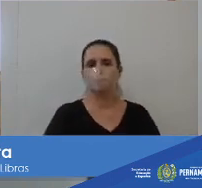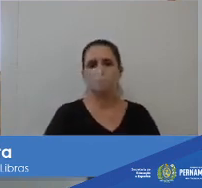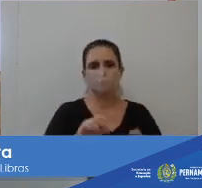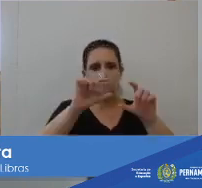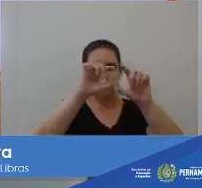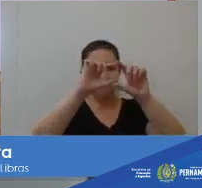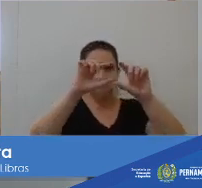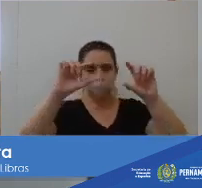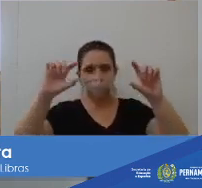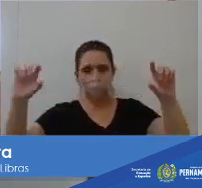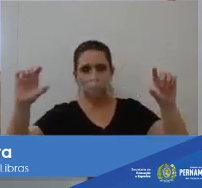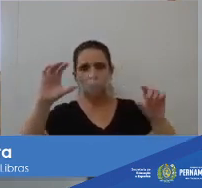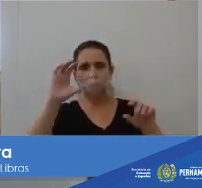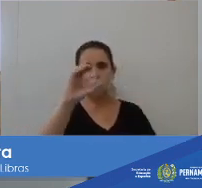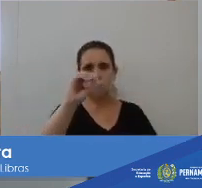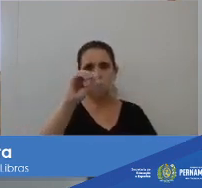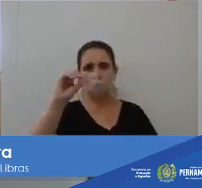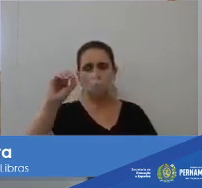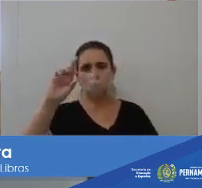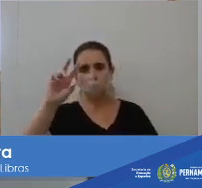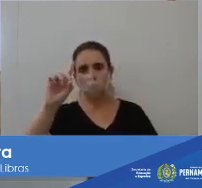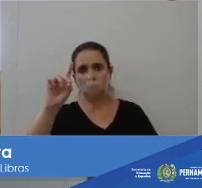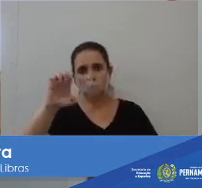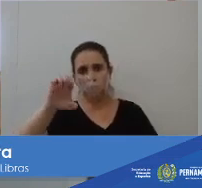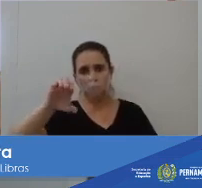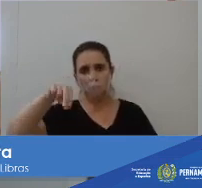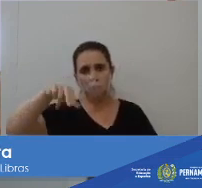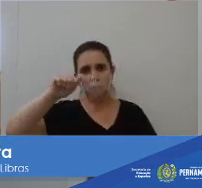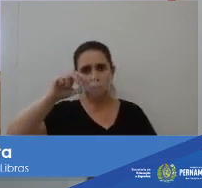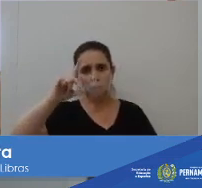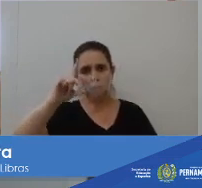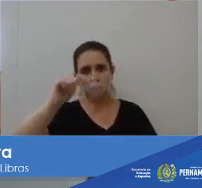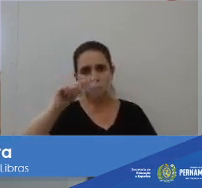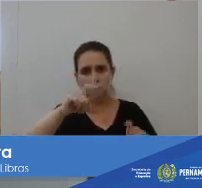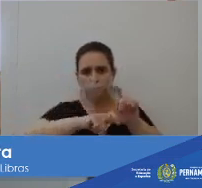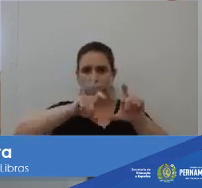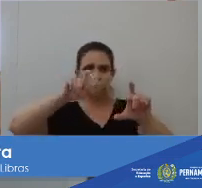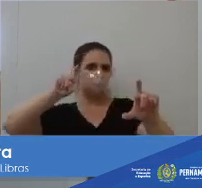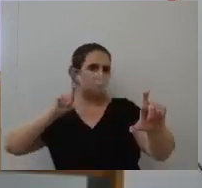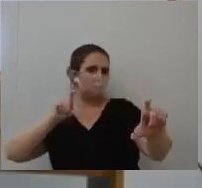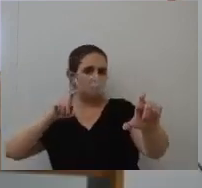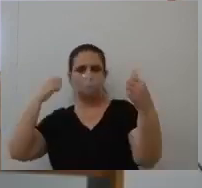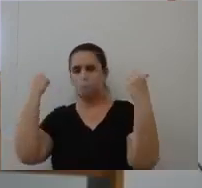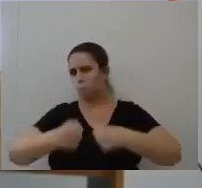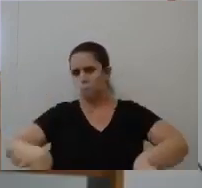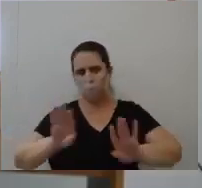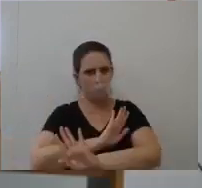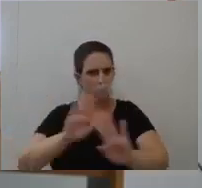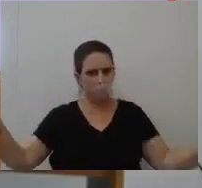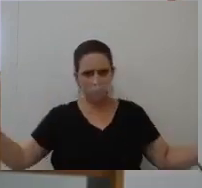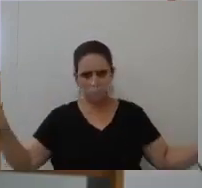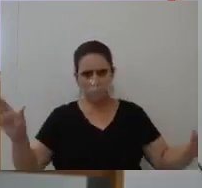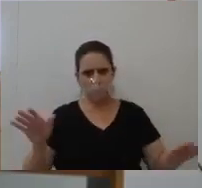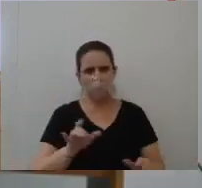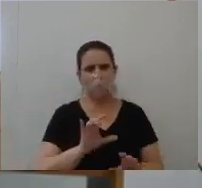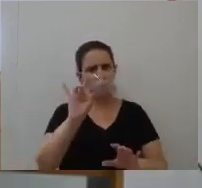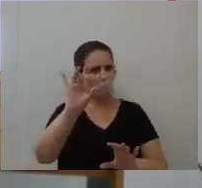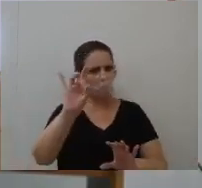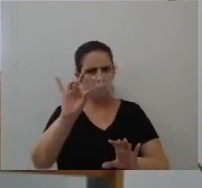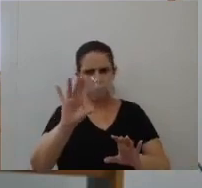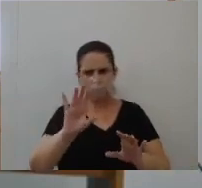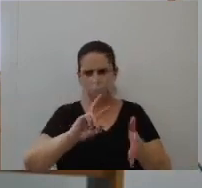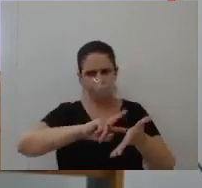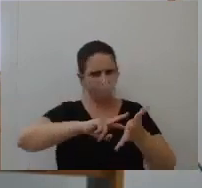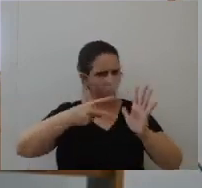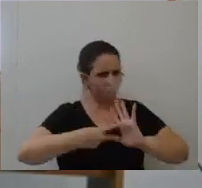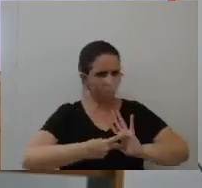Oração coordenada, também chamada de independente. Não precisa de nenhuma outra. Ok? Para ter